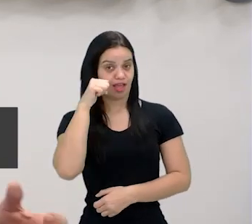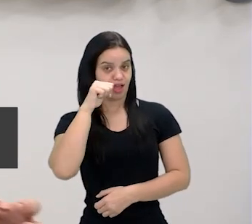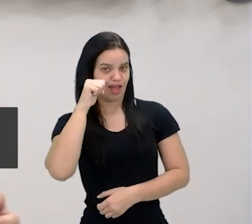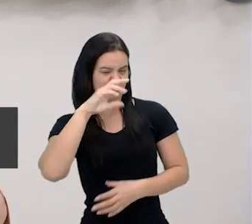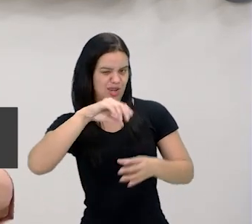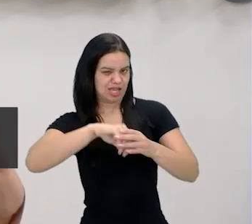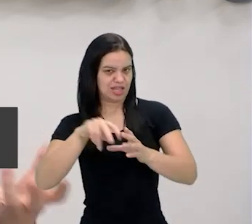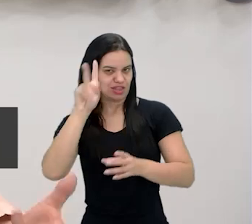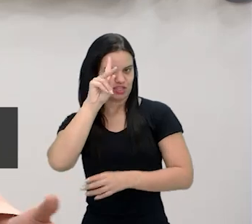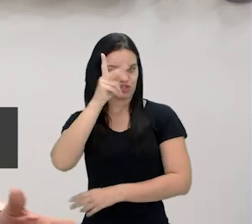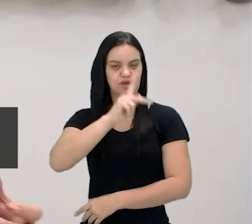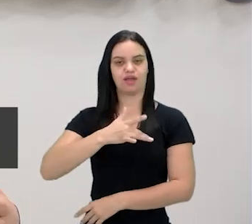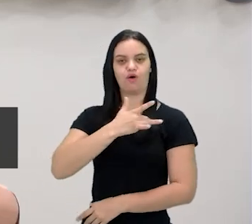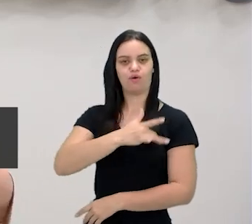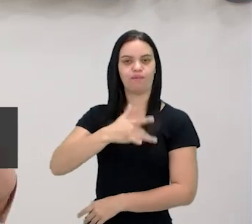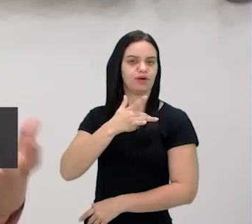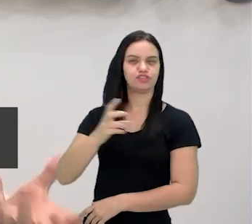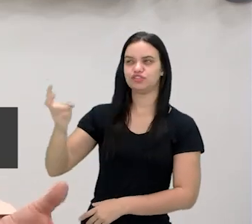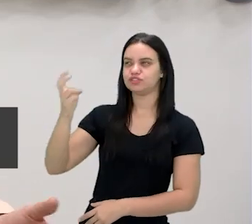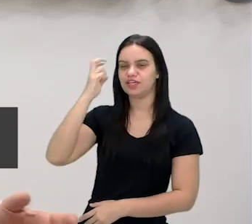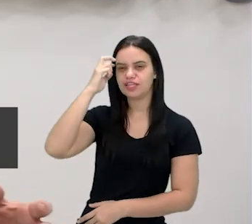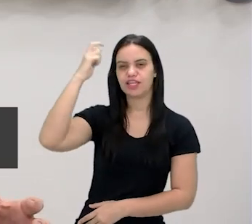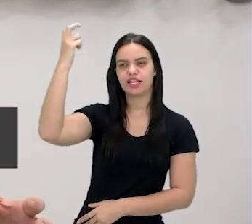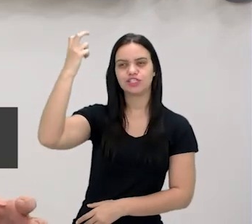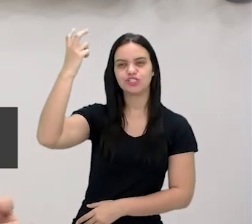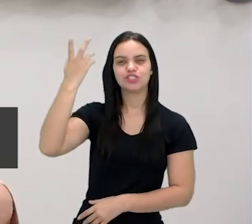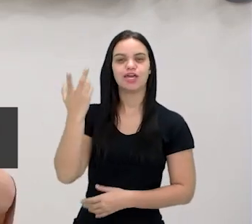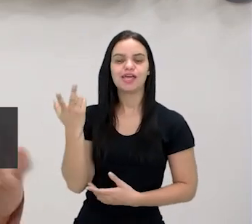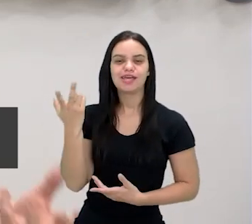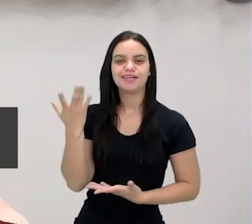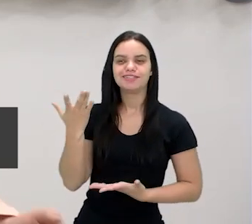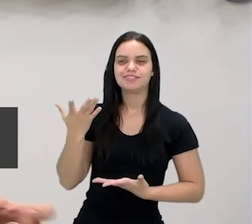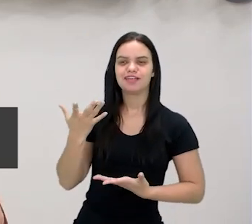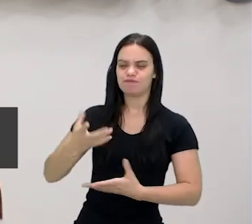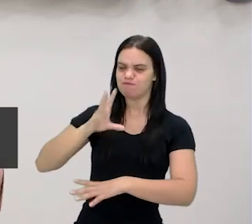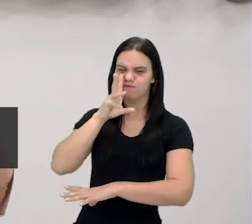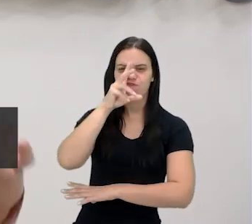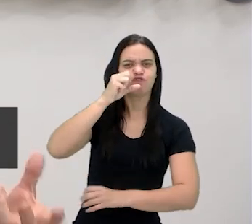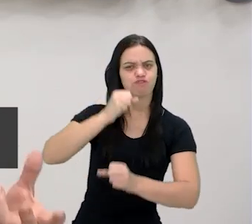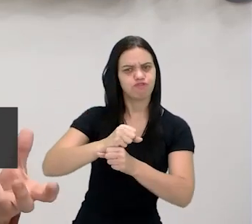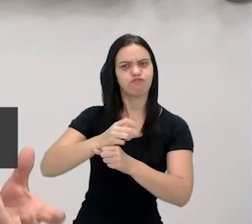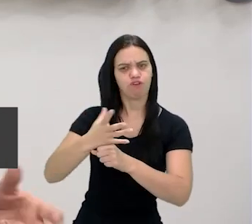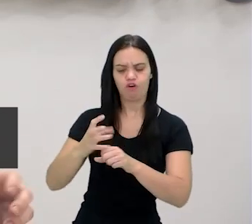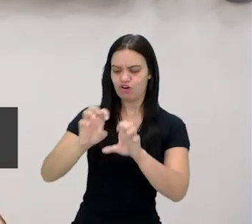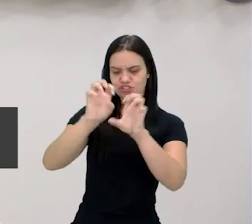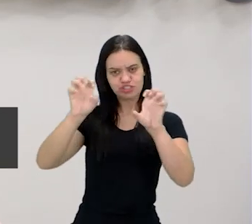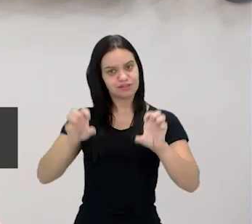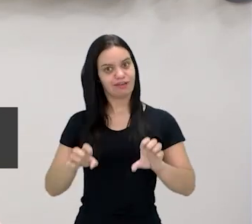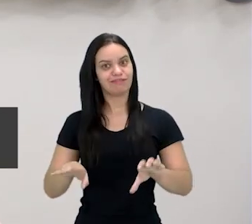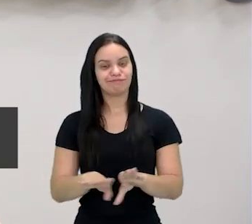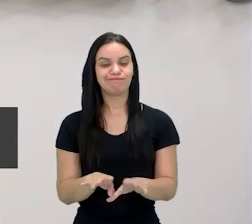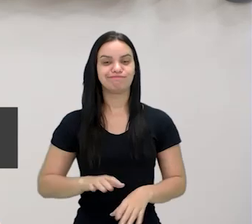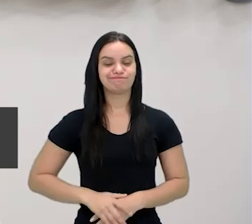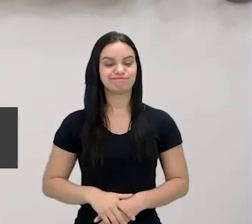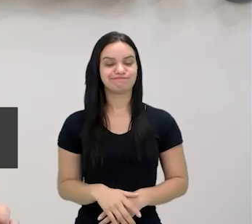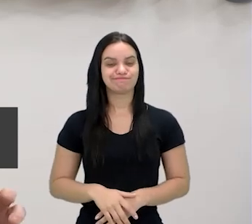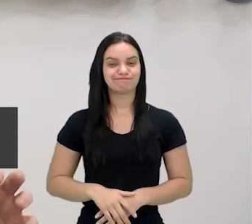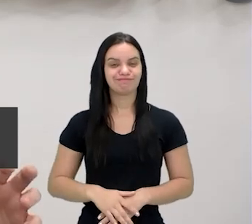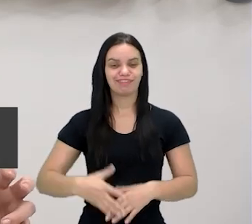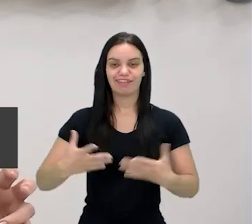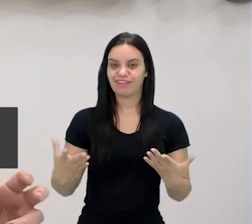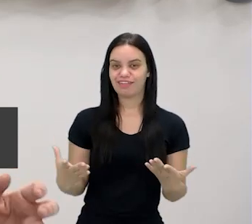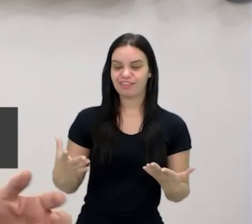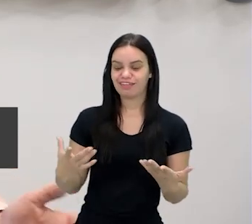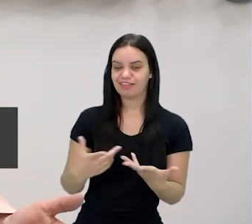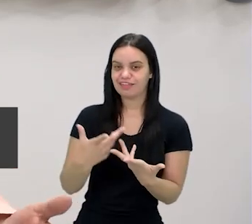romances, é mais inteligente, mais sagaz, mais determinada, mais ética, inclusive. Este, em